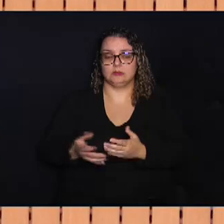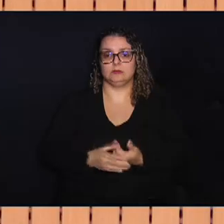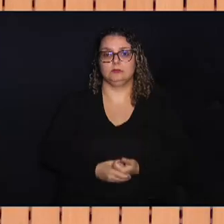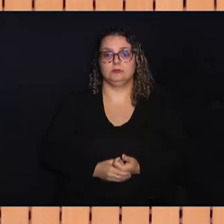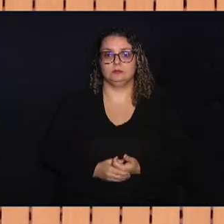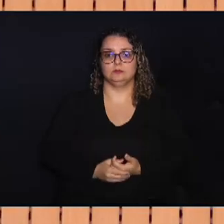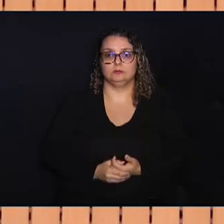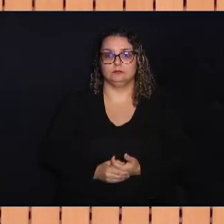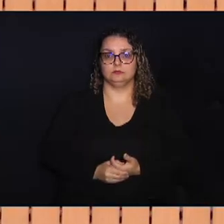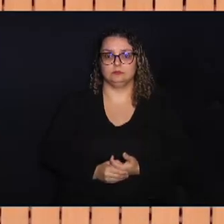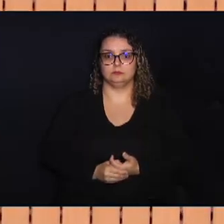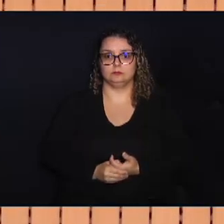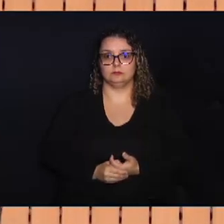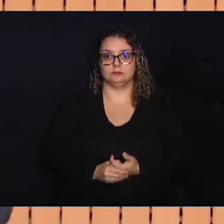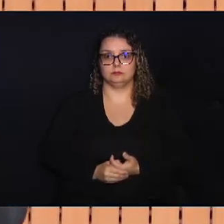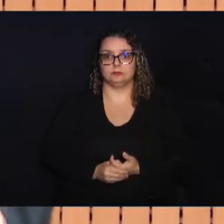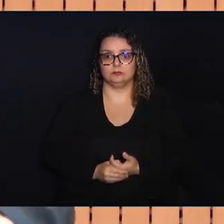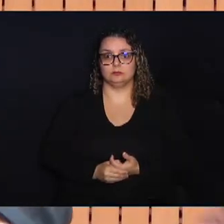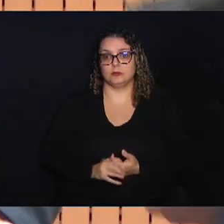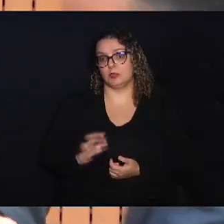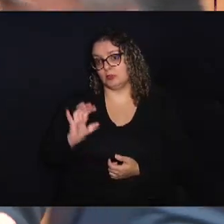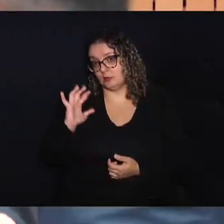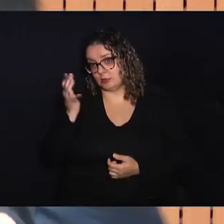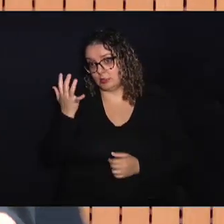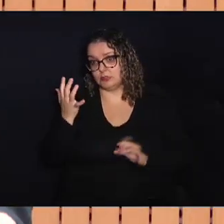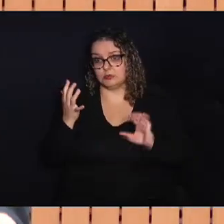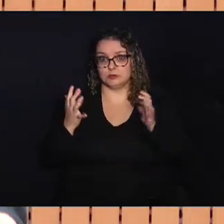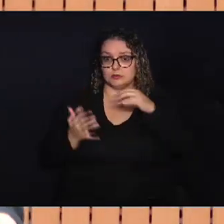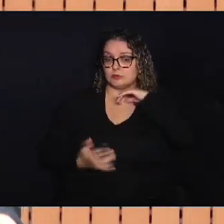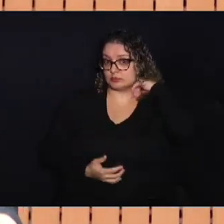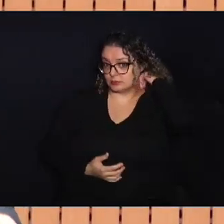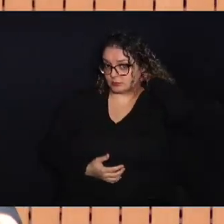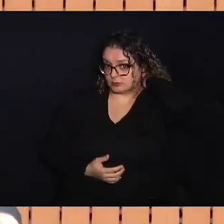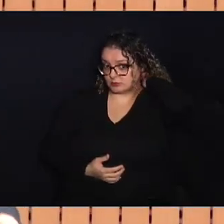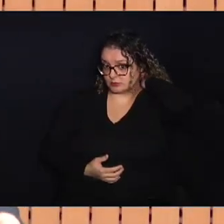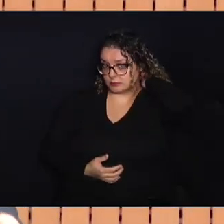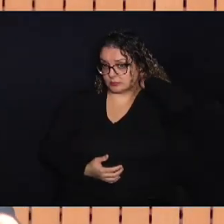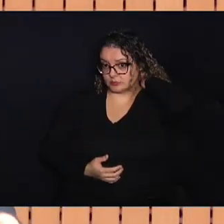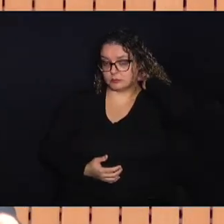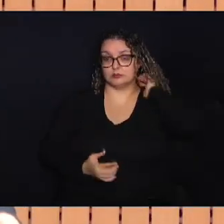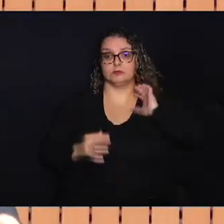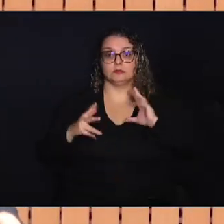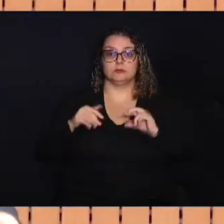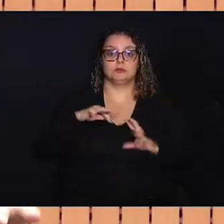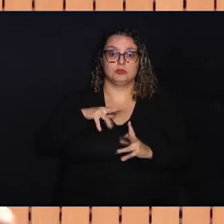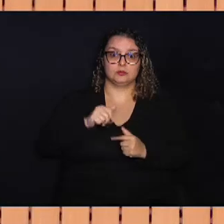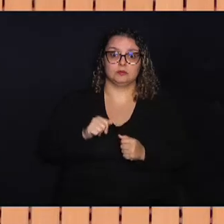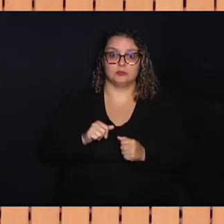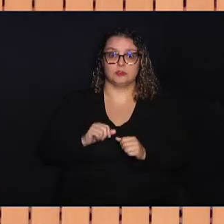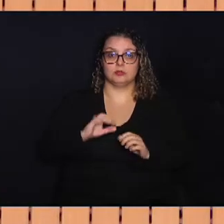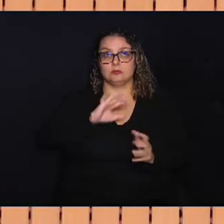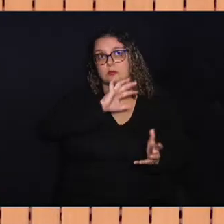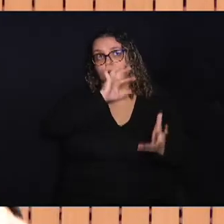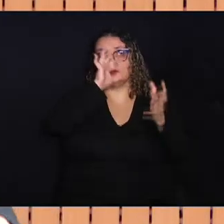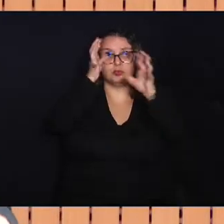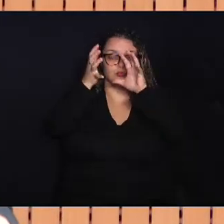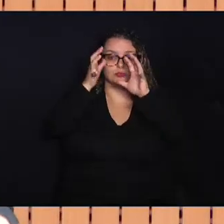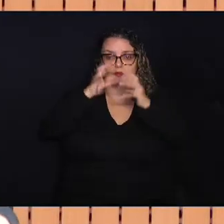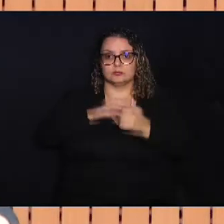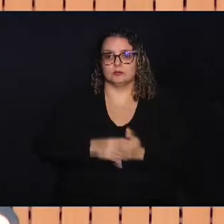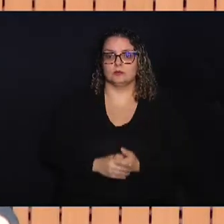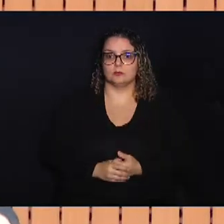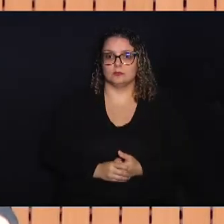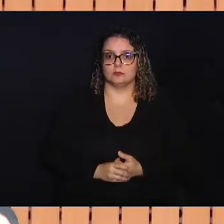de que as ocorrências pelo mundo afora, né, dos eventos climáticos extremos,